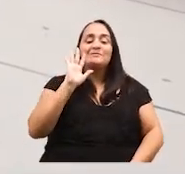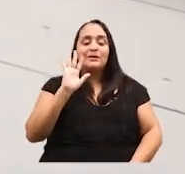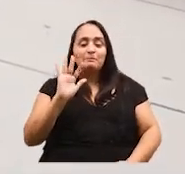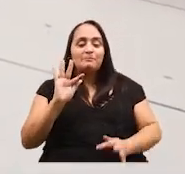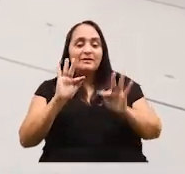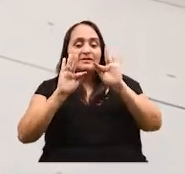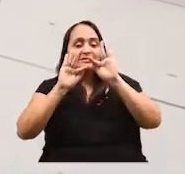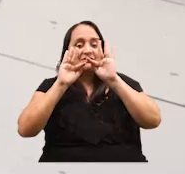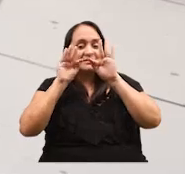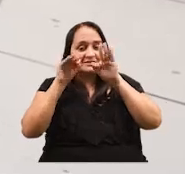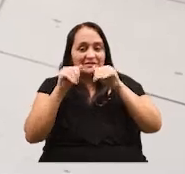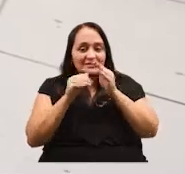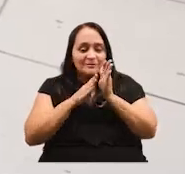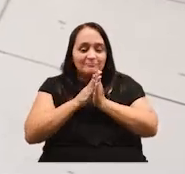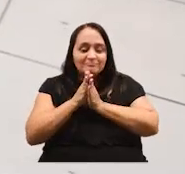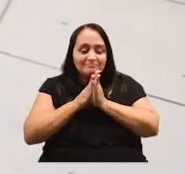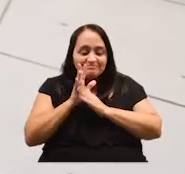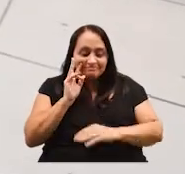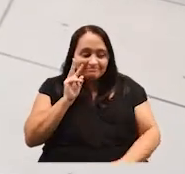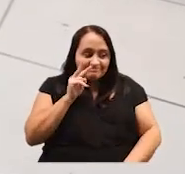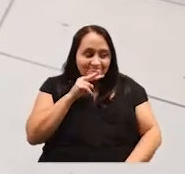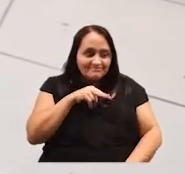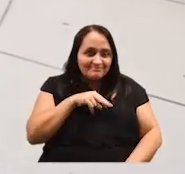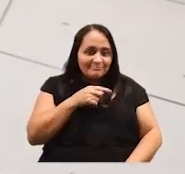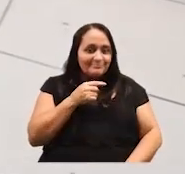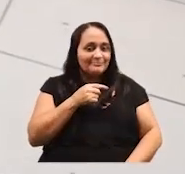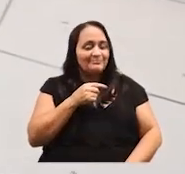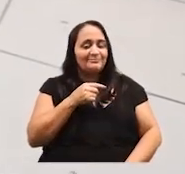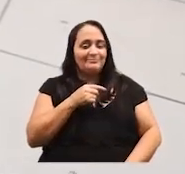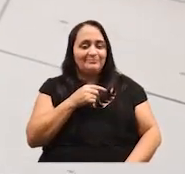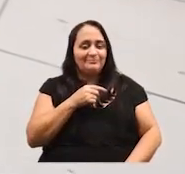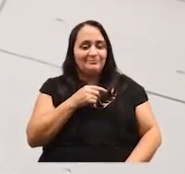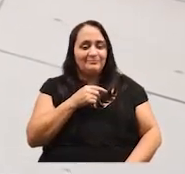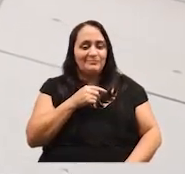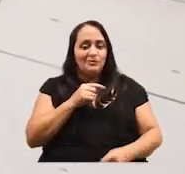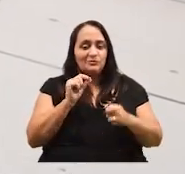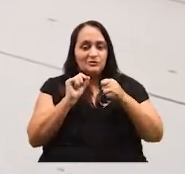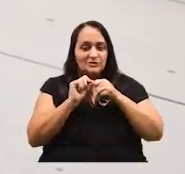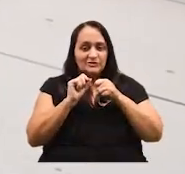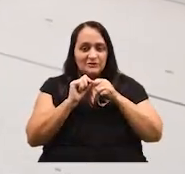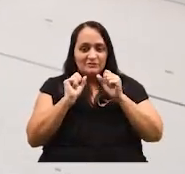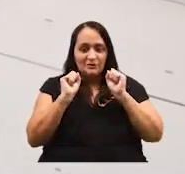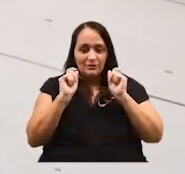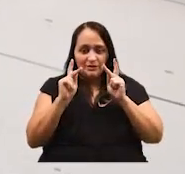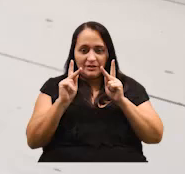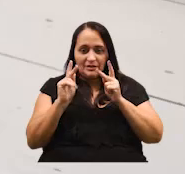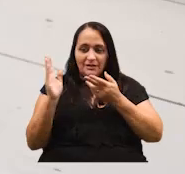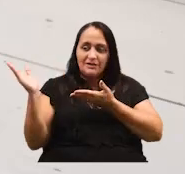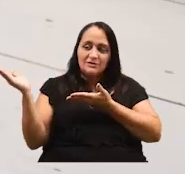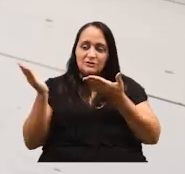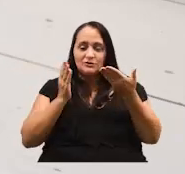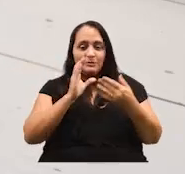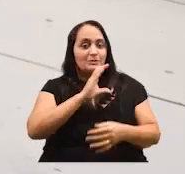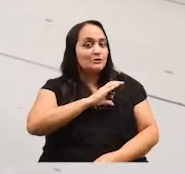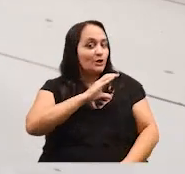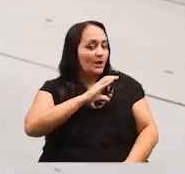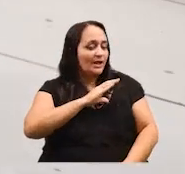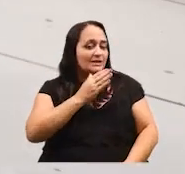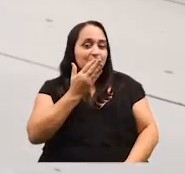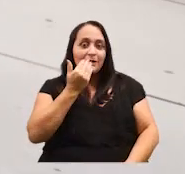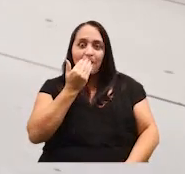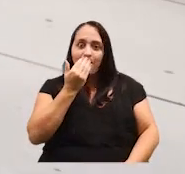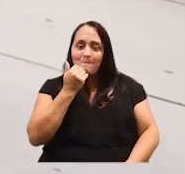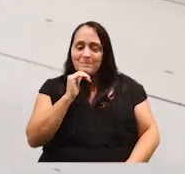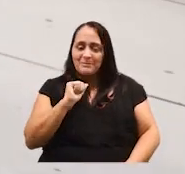receita a cocada fique, ó, essa daí. E aí, quando estiver prontinha, a gente vai chamar os colegas para saborear, tá certo? Nós